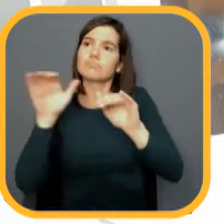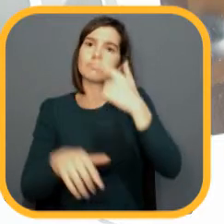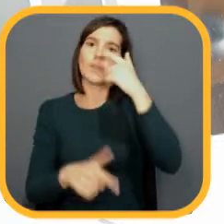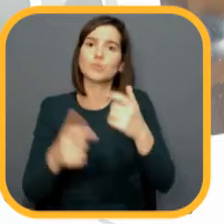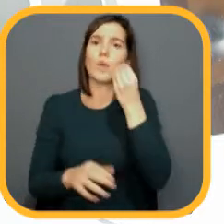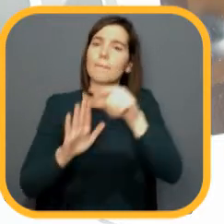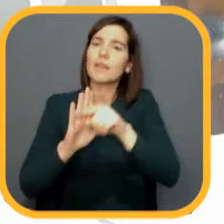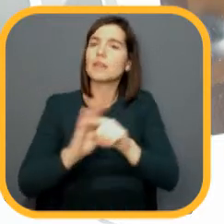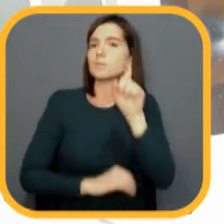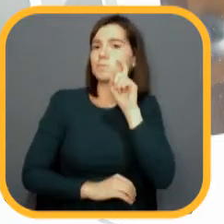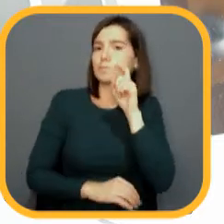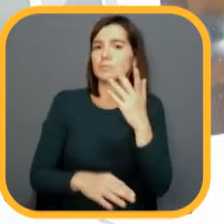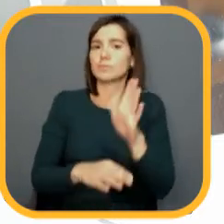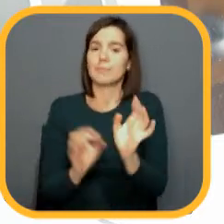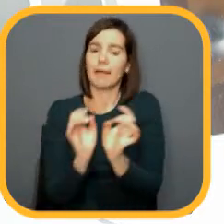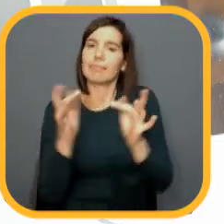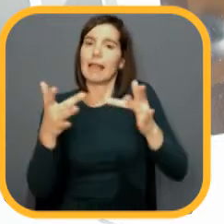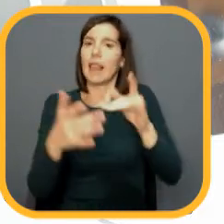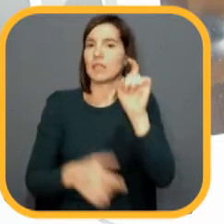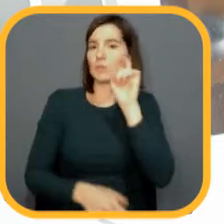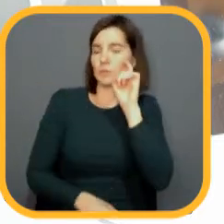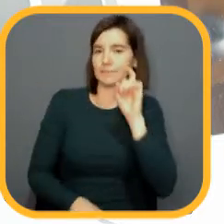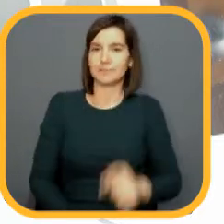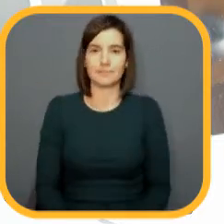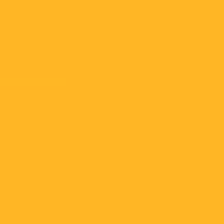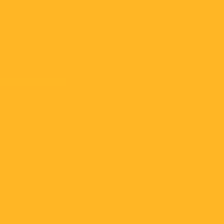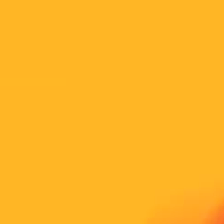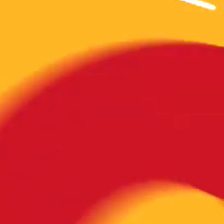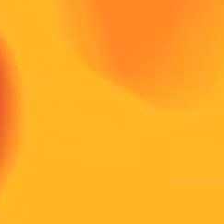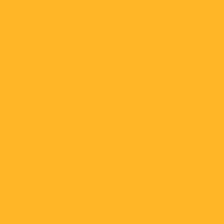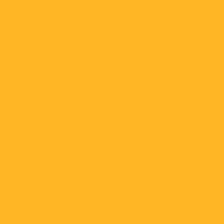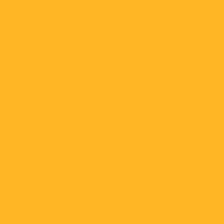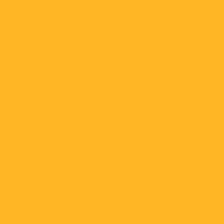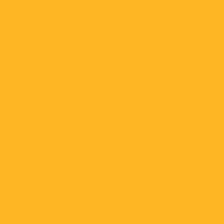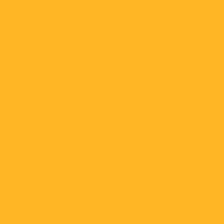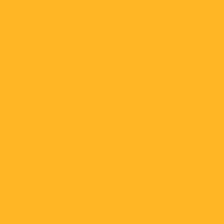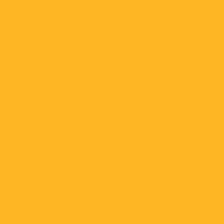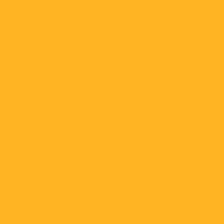essencial sensibilizar as pessoas através de medidas de proteção como a cibersegurança.